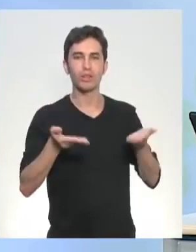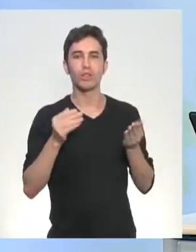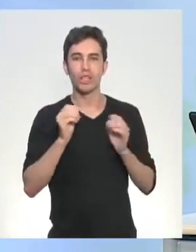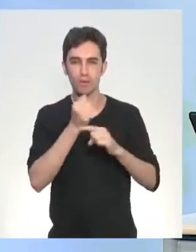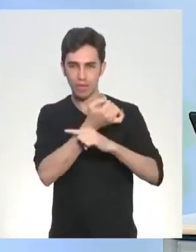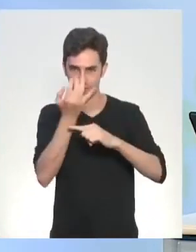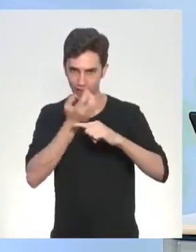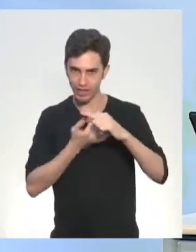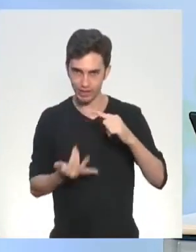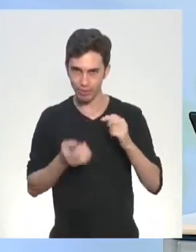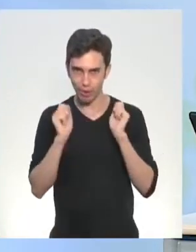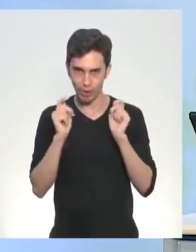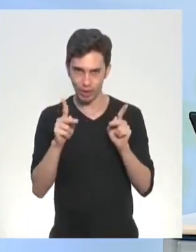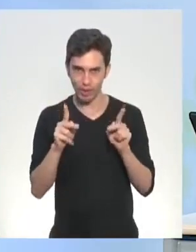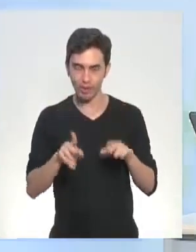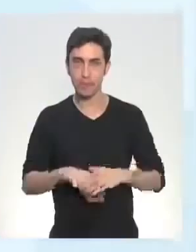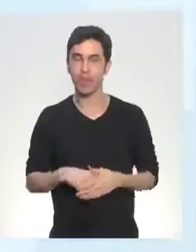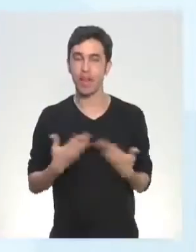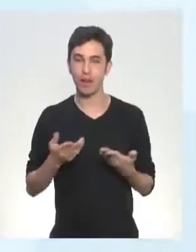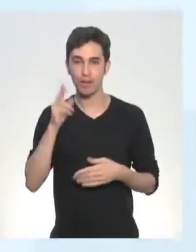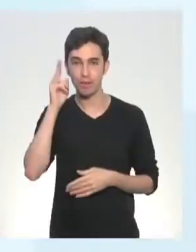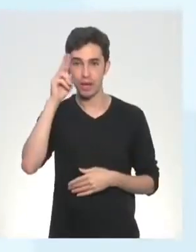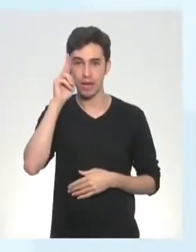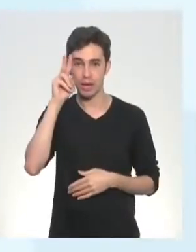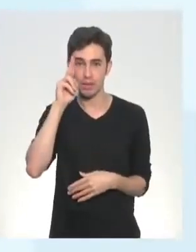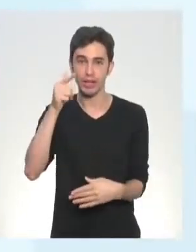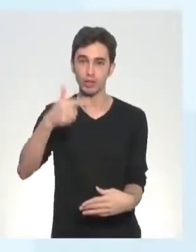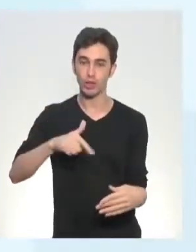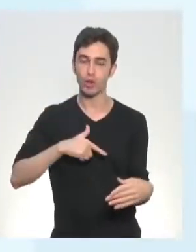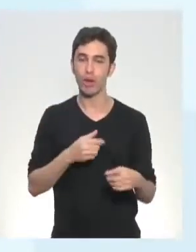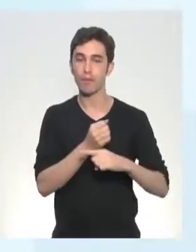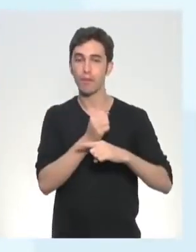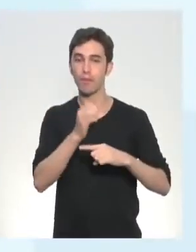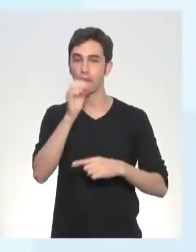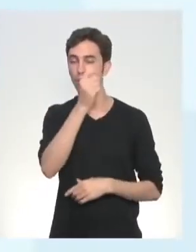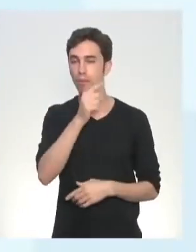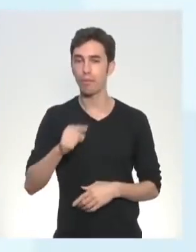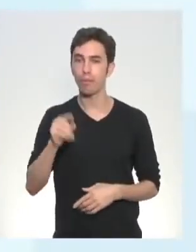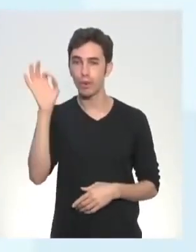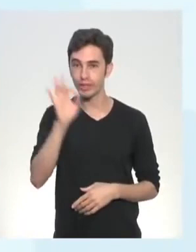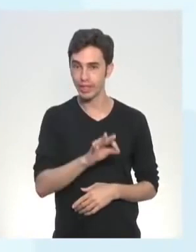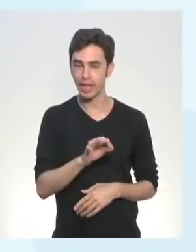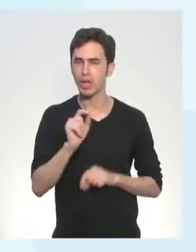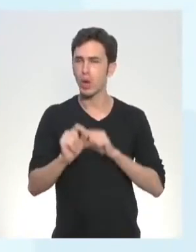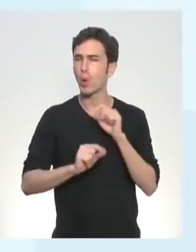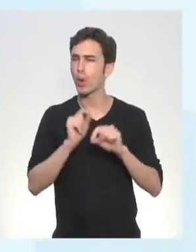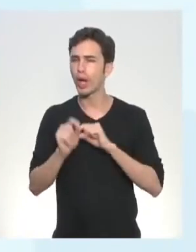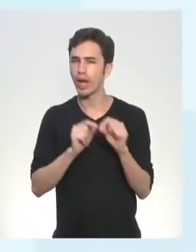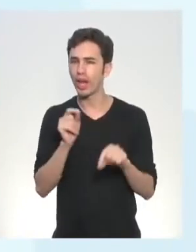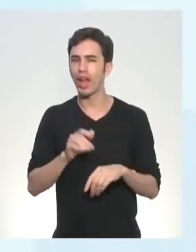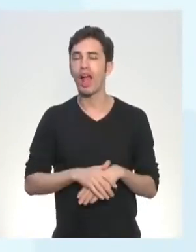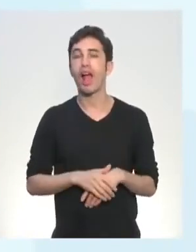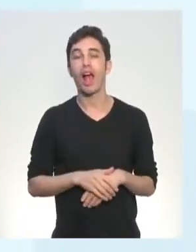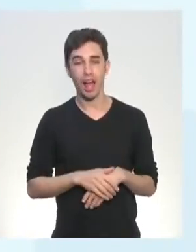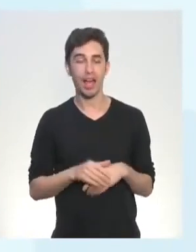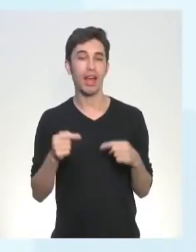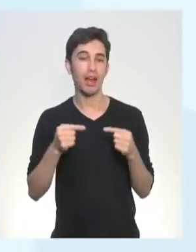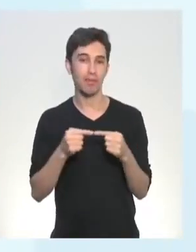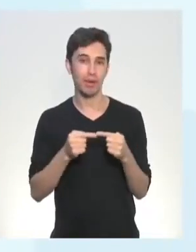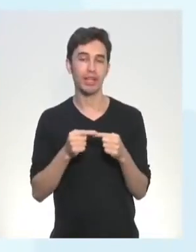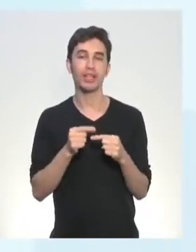fração, tá bom? Então, vamos começar relembrando a parte de porcentagem. Então, porcentagem, o que é porcentagem mesmo? São